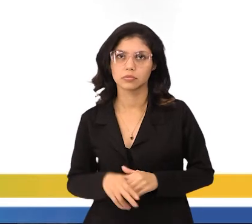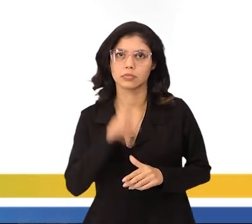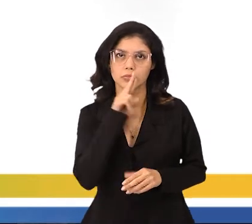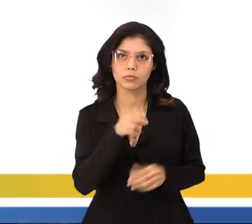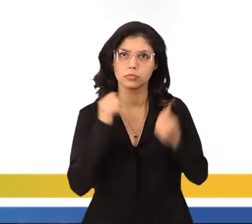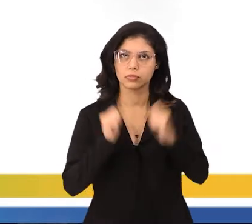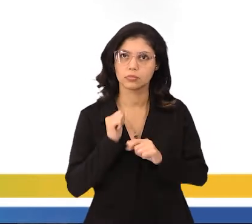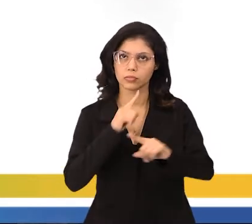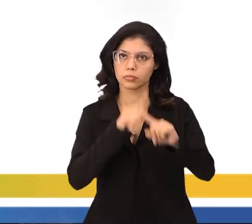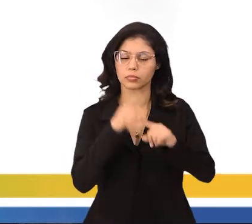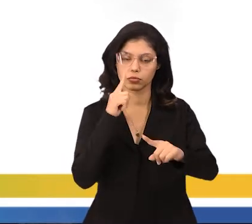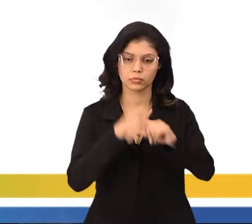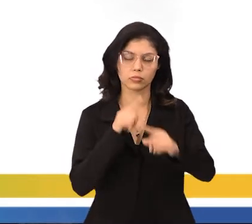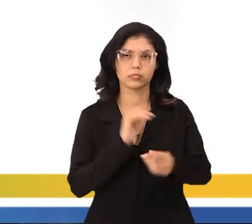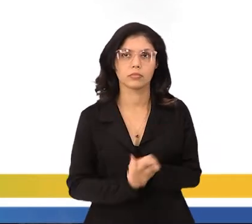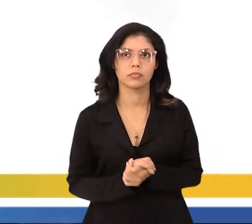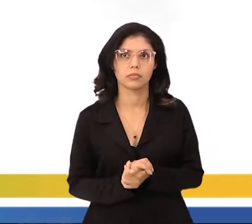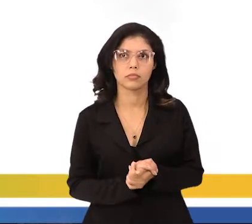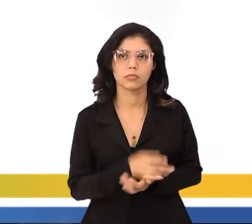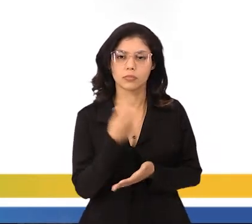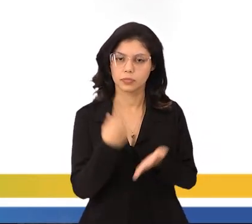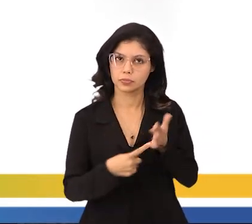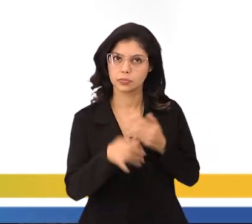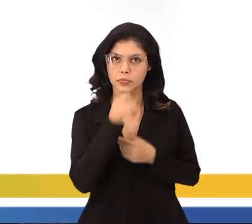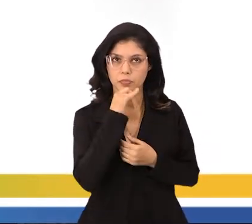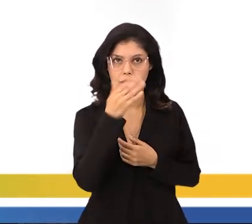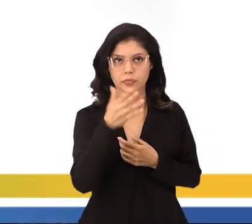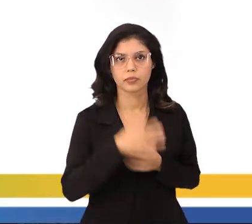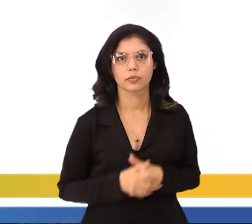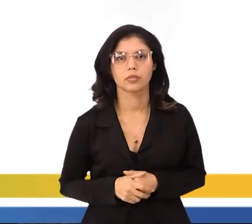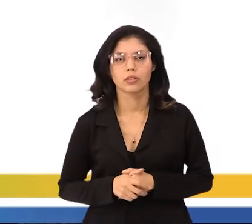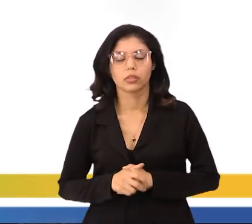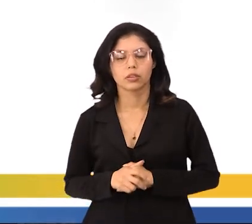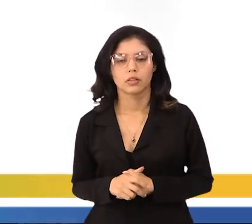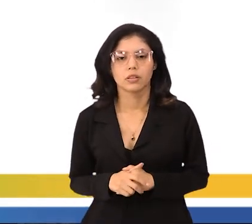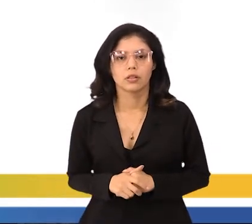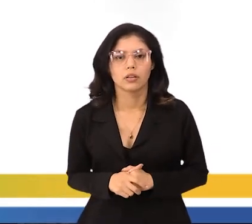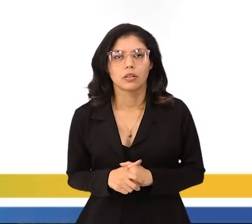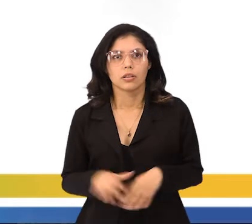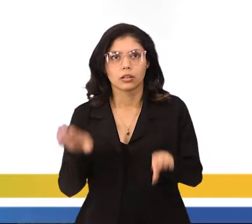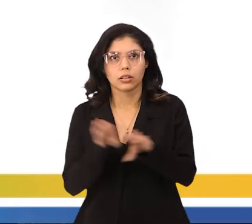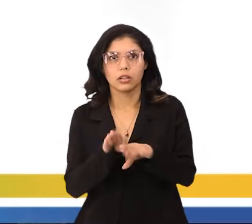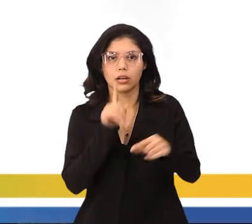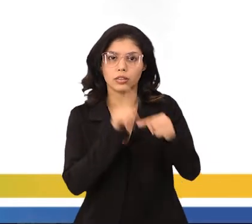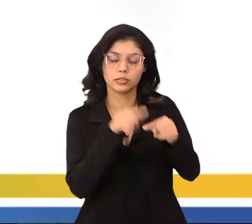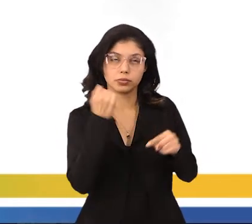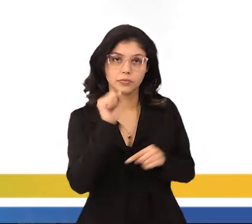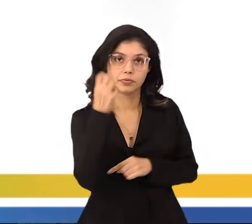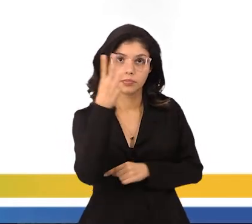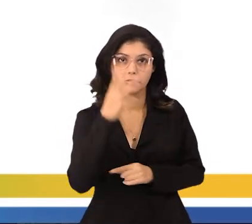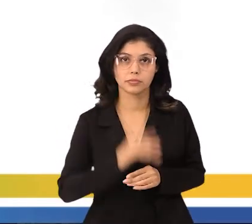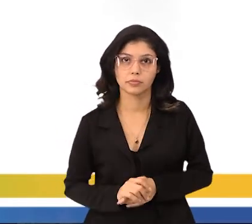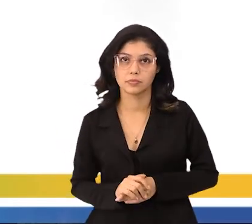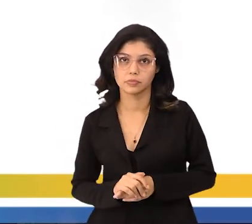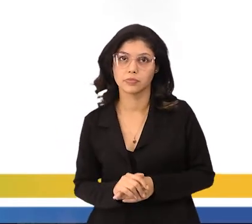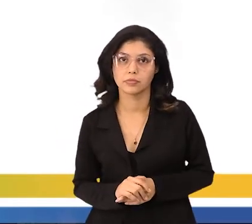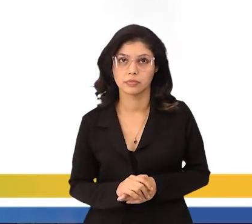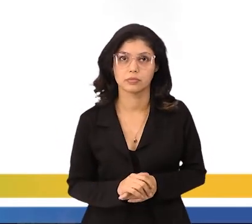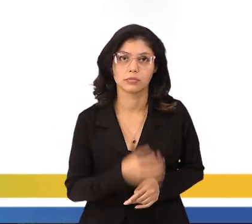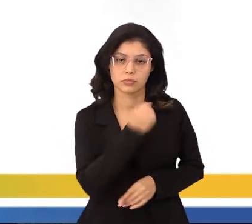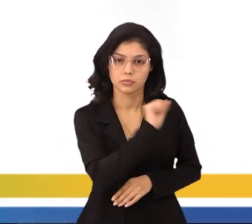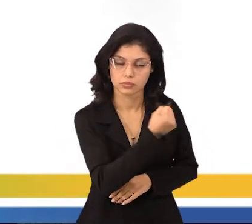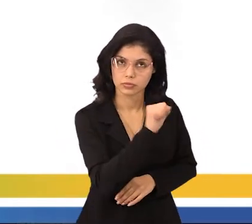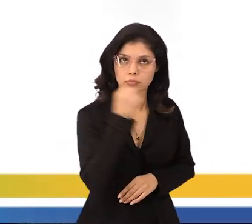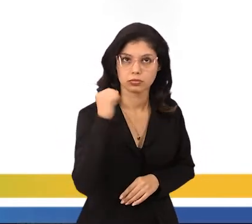a potência, fazemos multiplicações. Considere aqui esses exemplos. Olha, eu tenho mais 8 ao cubo, né? Vai ser o